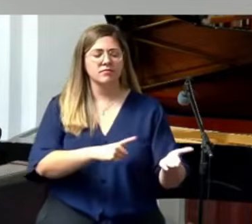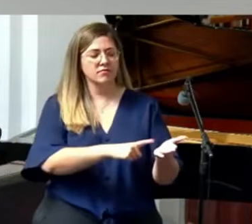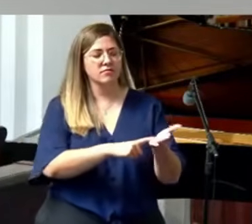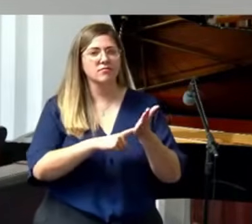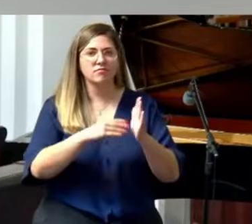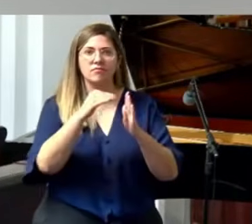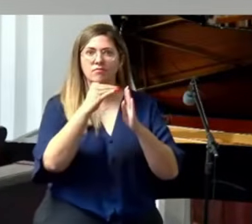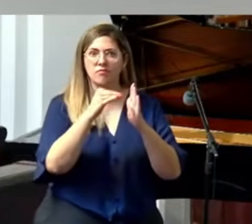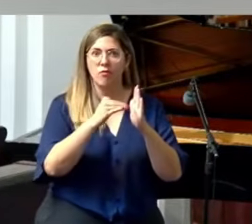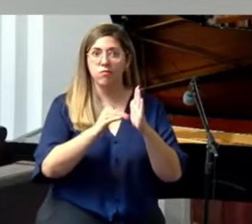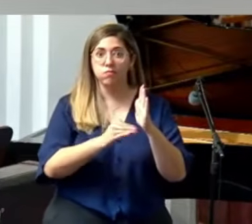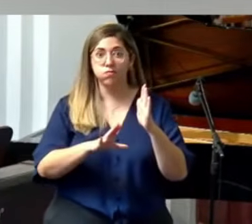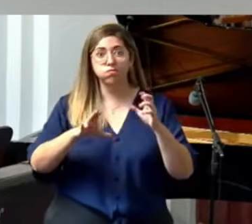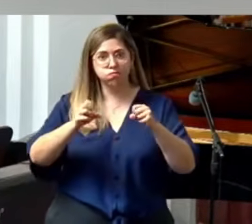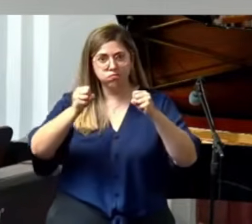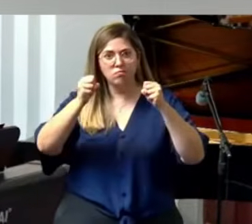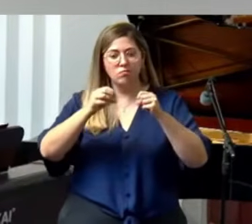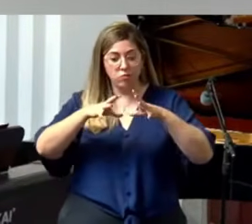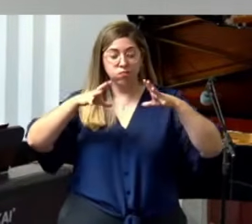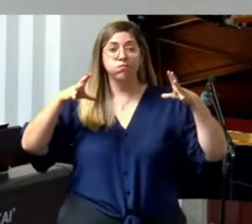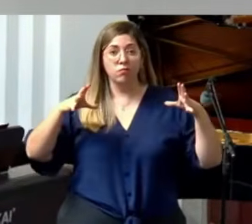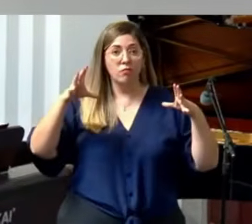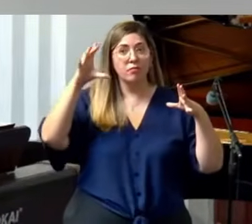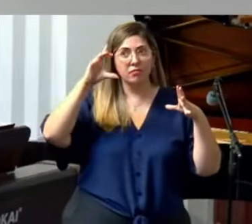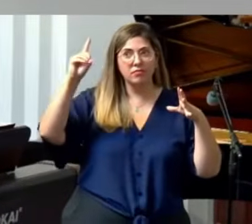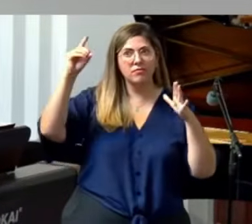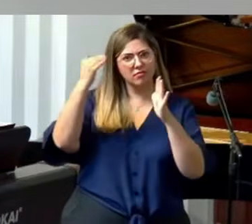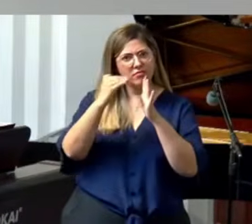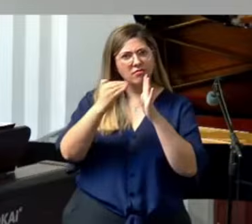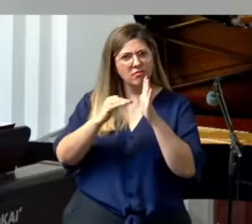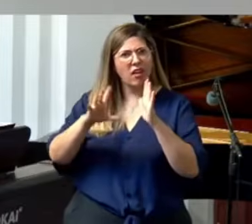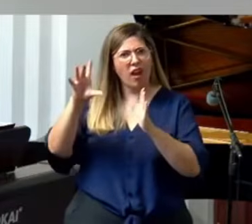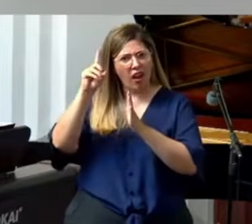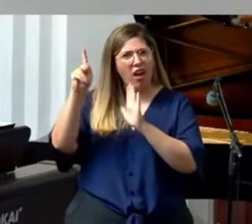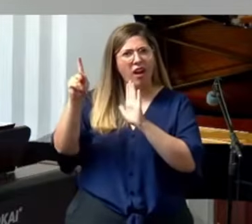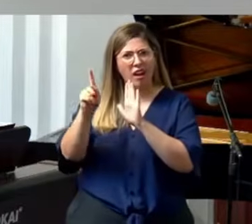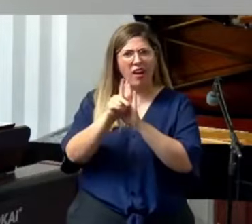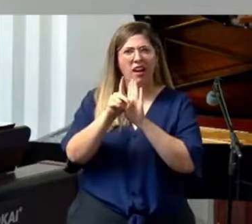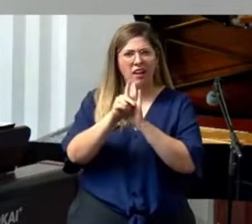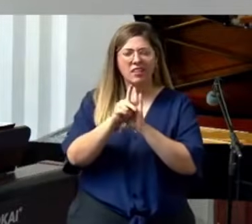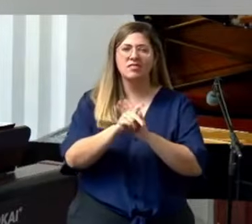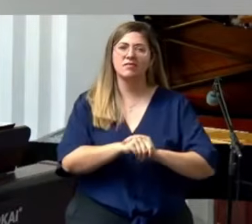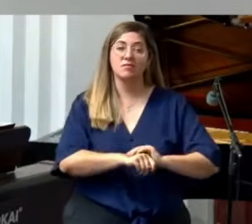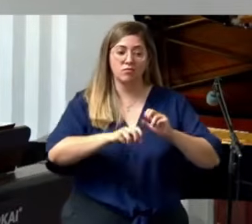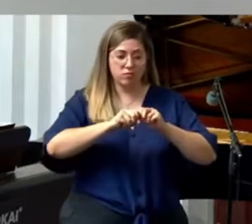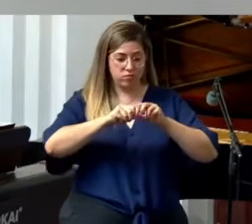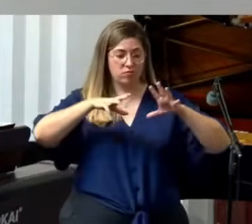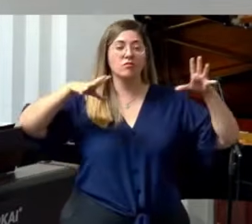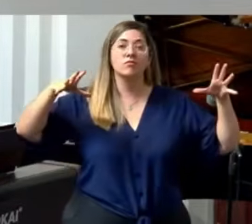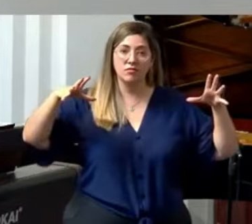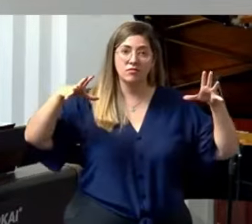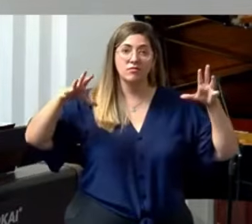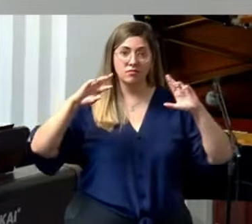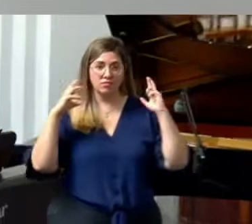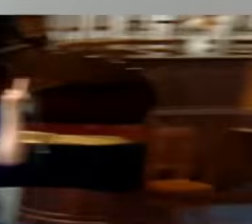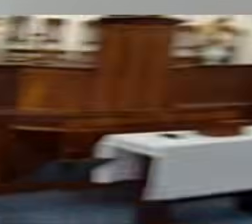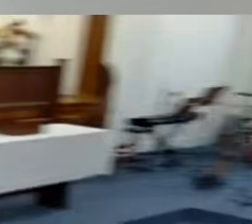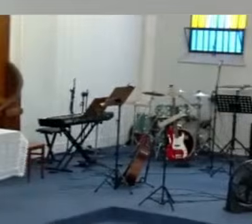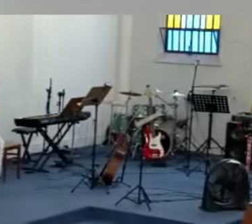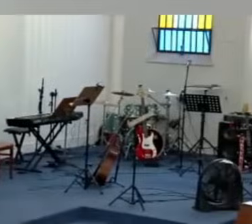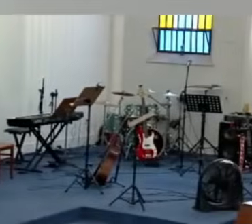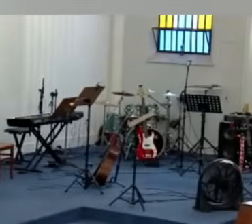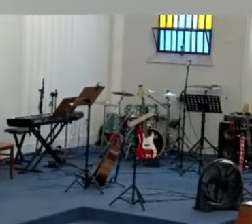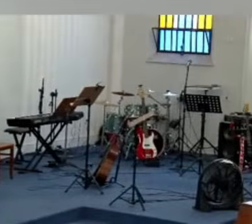grande projeto de Deus para a vida do seu povo. Esse projeto tem a ver com a expansão do reino de Deus,